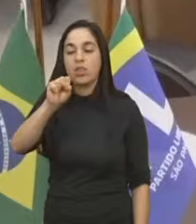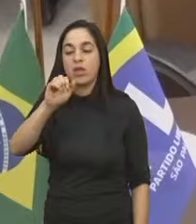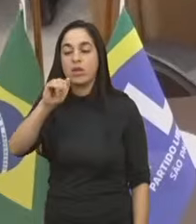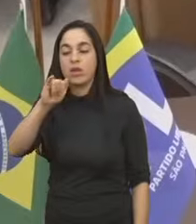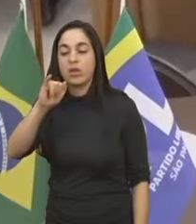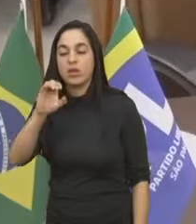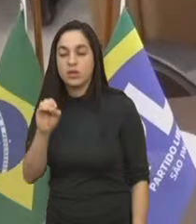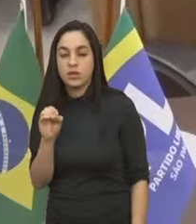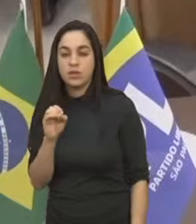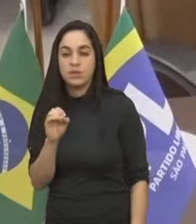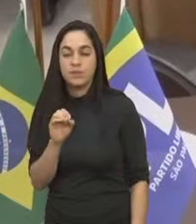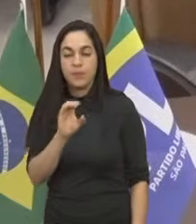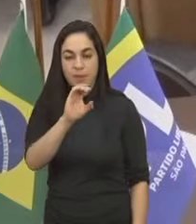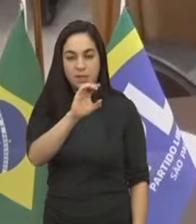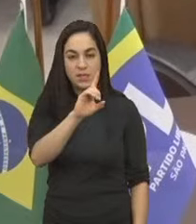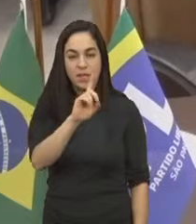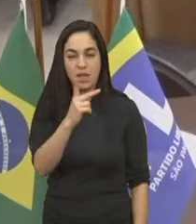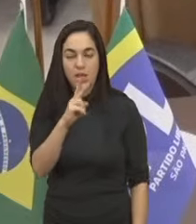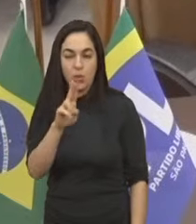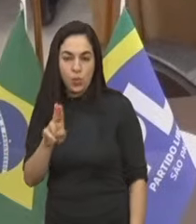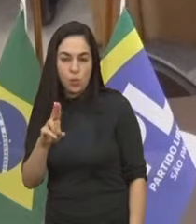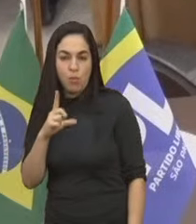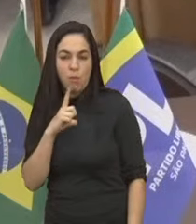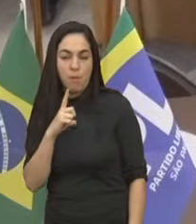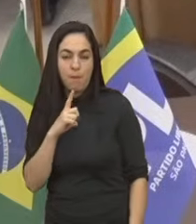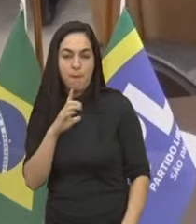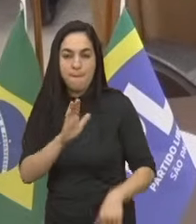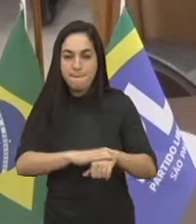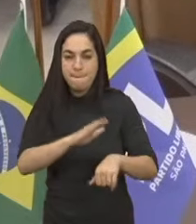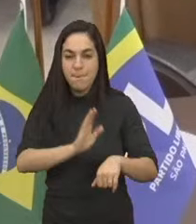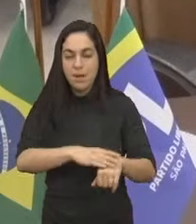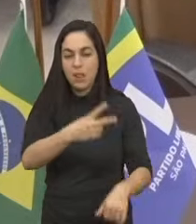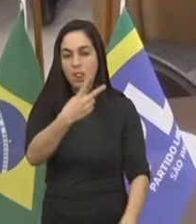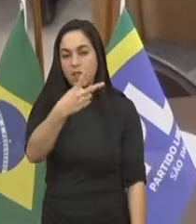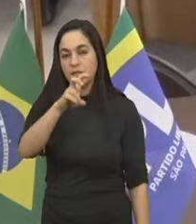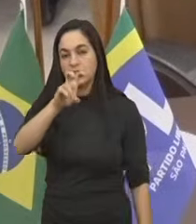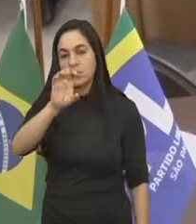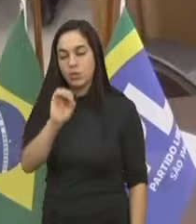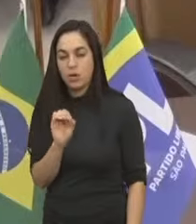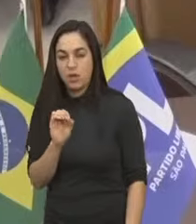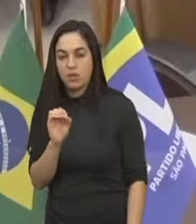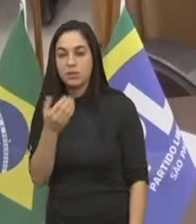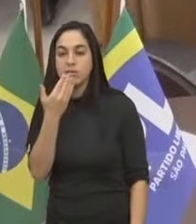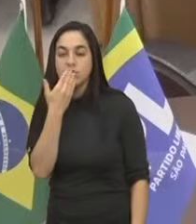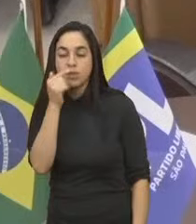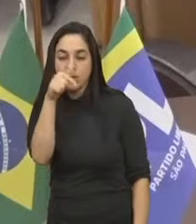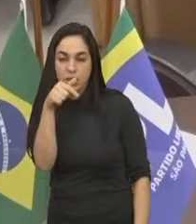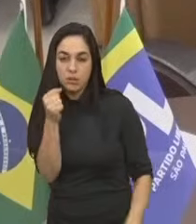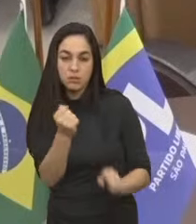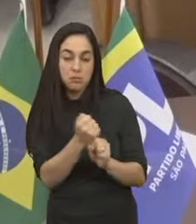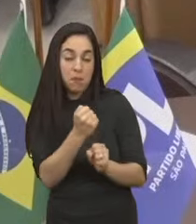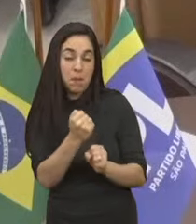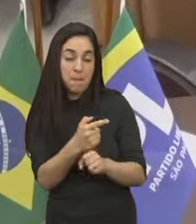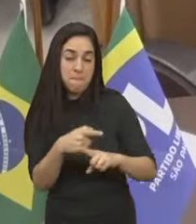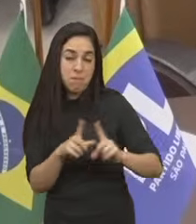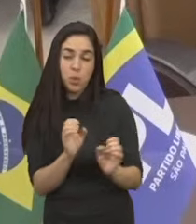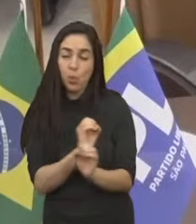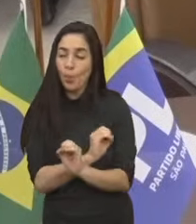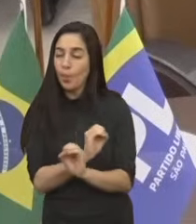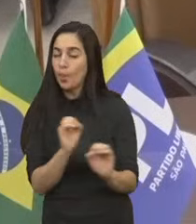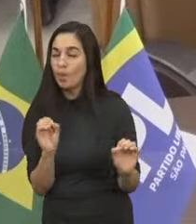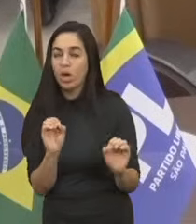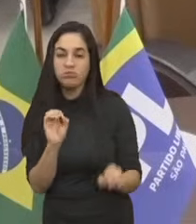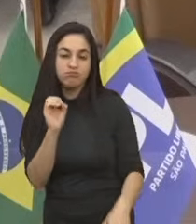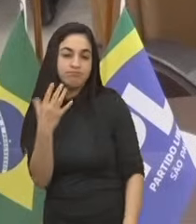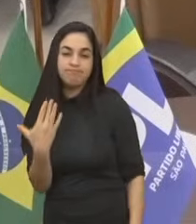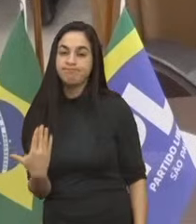pela CDHU. Mais de 250 unidades que ele prometeu para a cidade e não tem agora nada foi